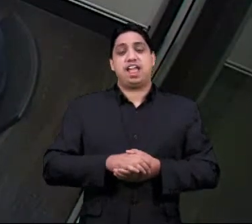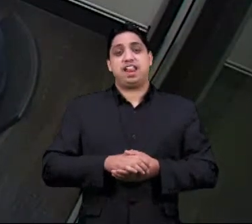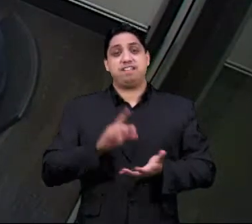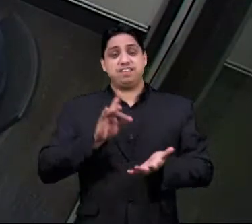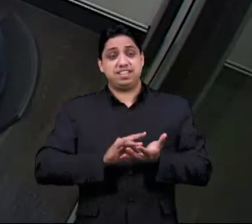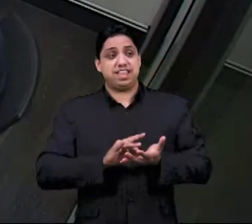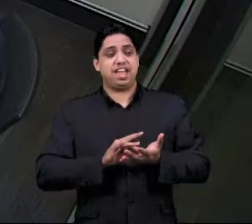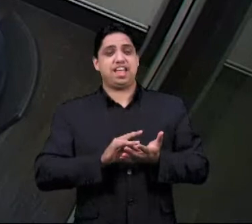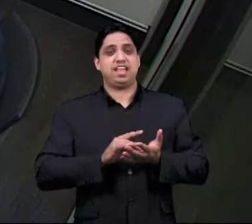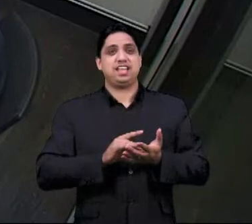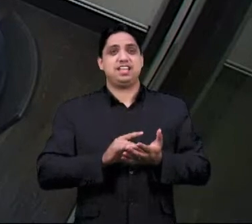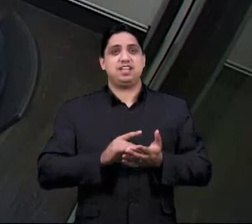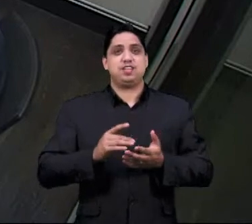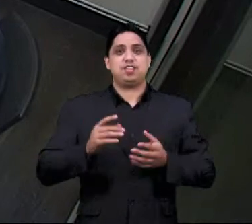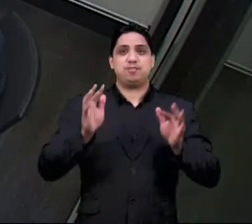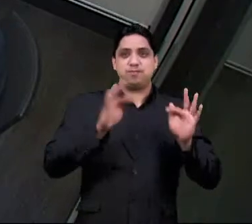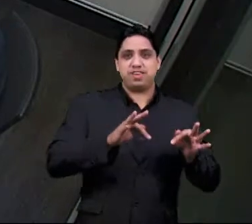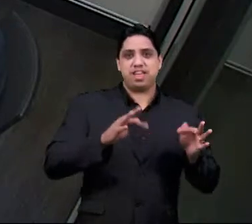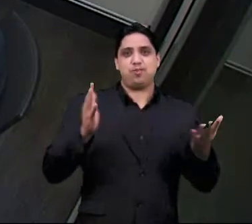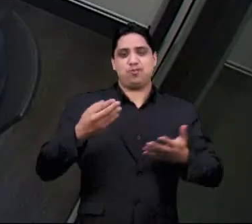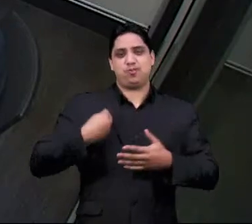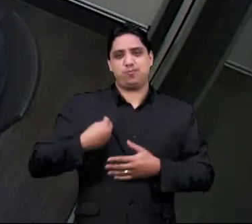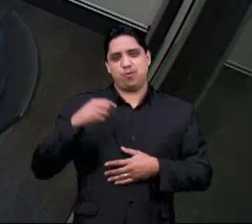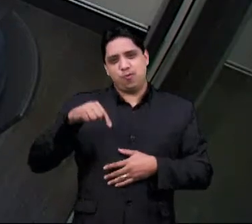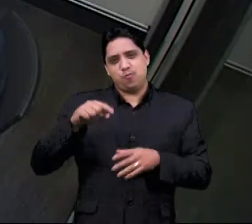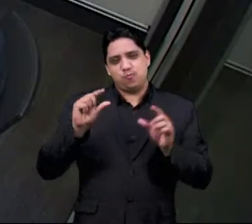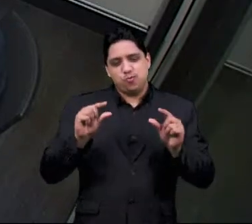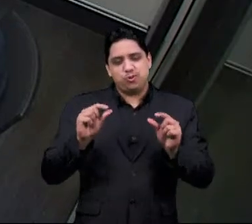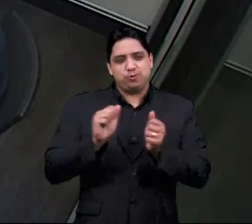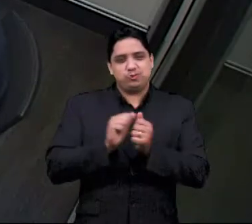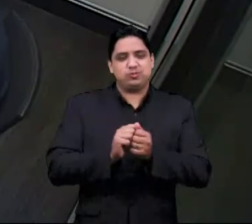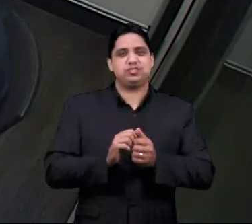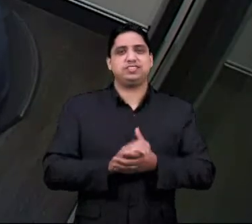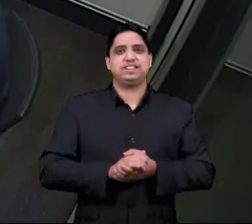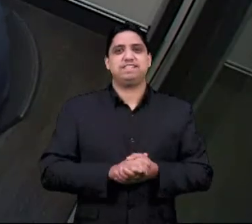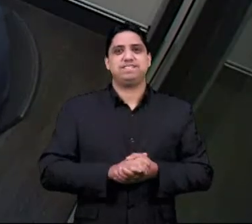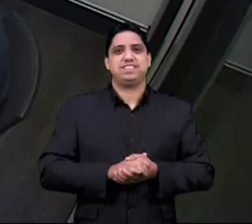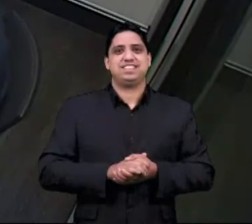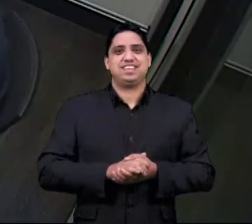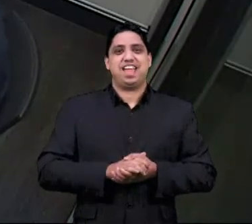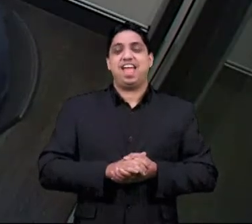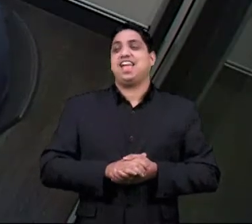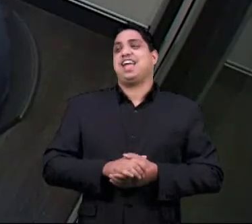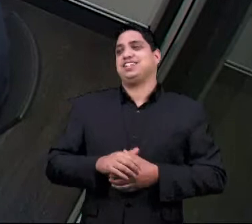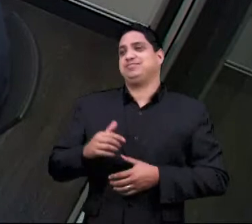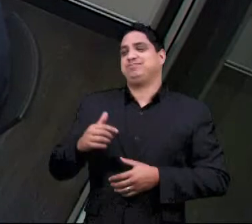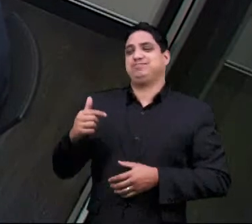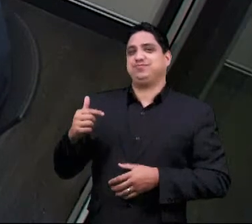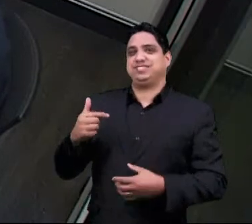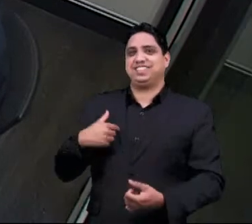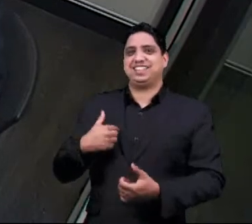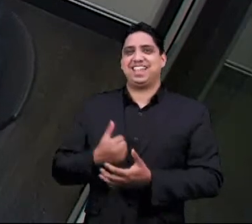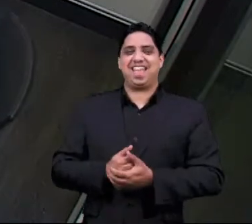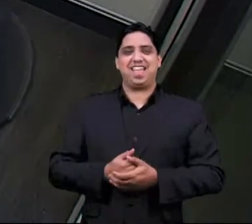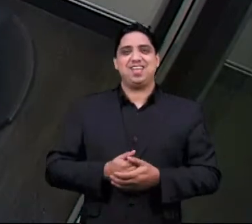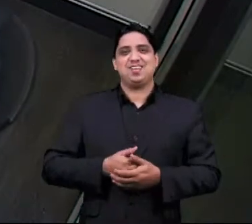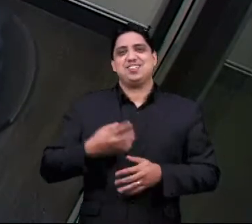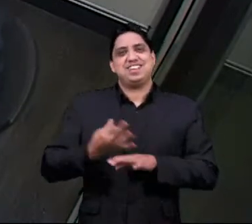uma transmissão e veio ficar com a gente aqui um pouquinho no estúdio da rádio. Eu não resisti à presença de Sérgio.